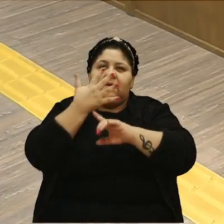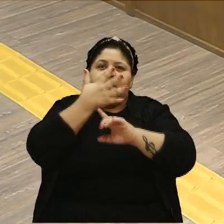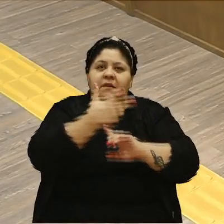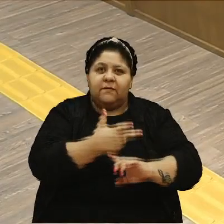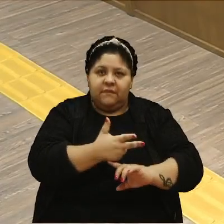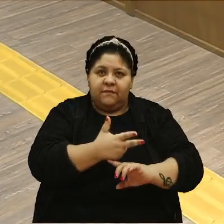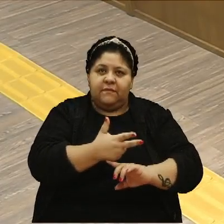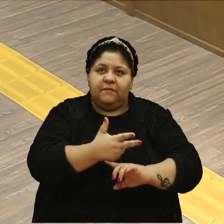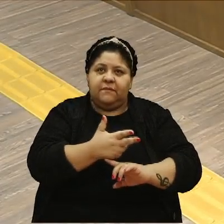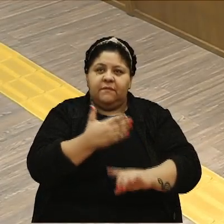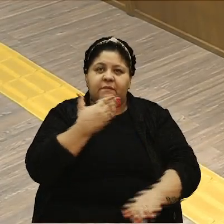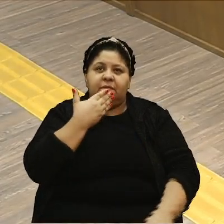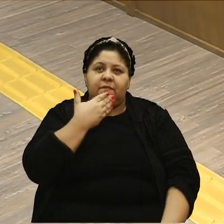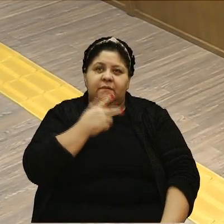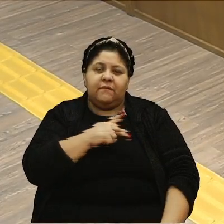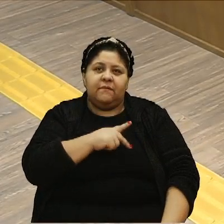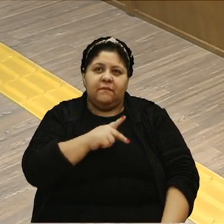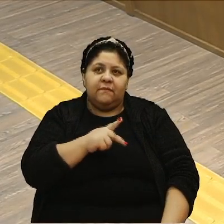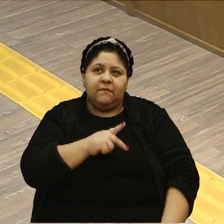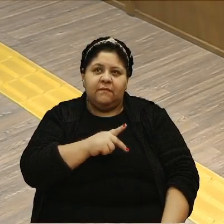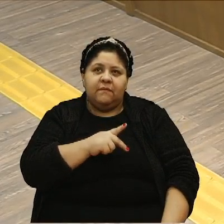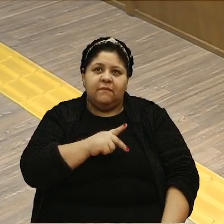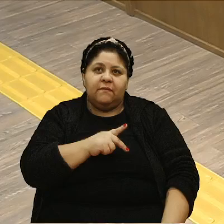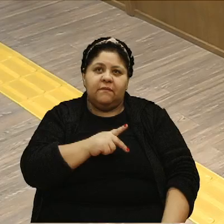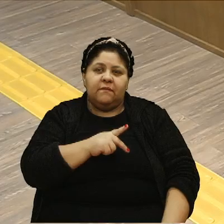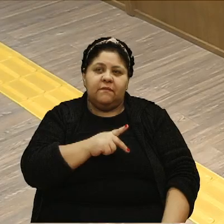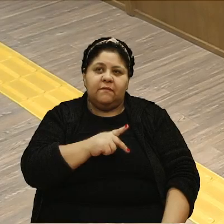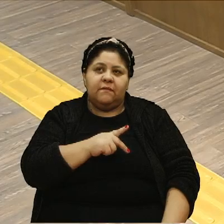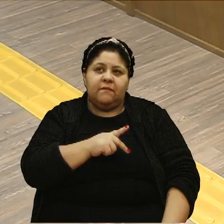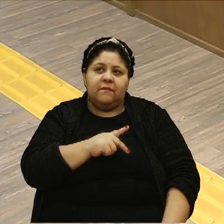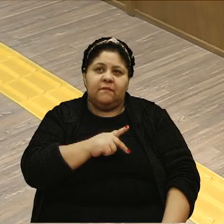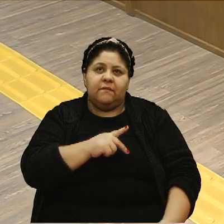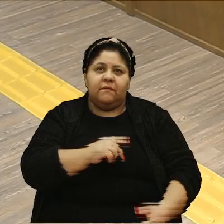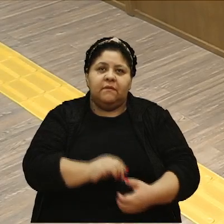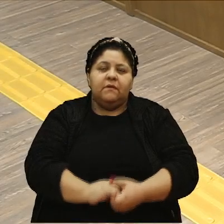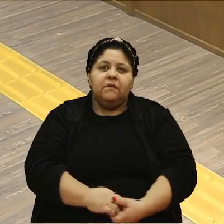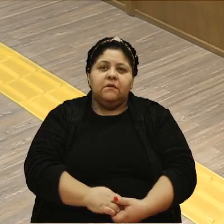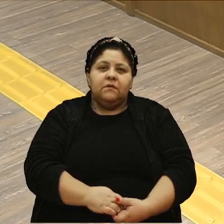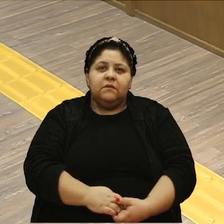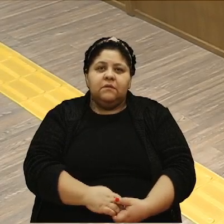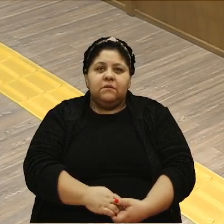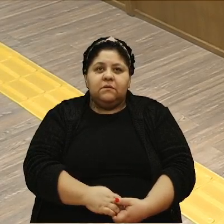republicanos. Senhor presidente da tribuna, Uma parte, vereador Daniel, por favor.